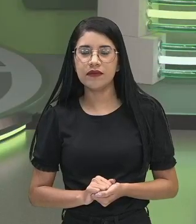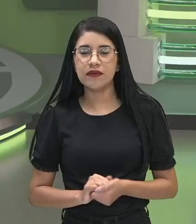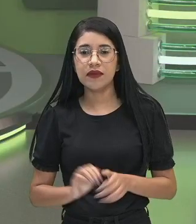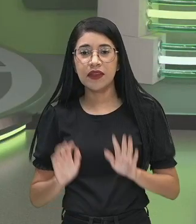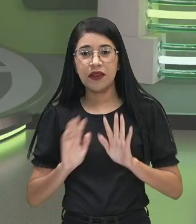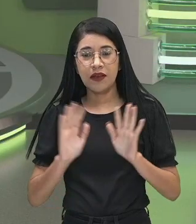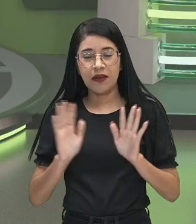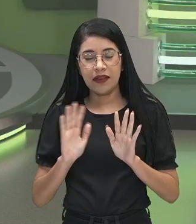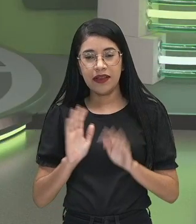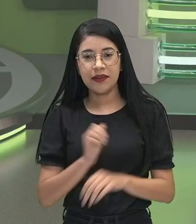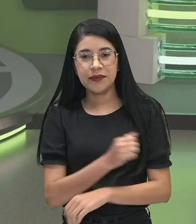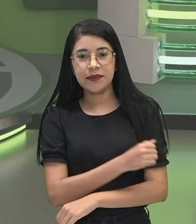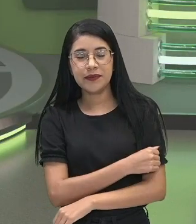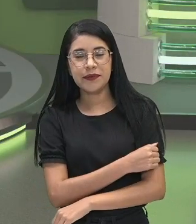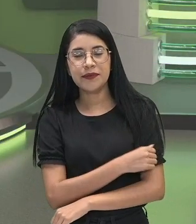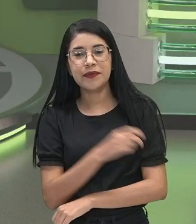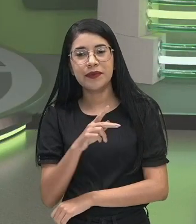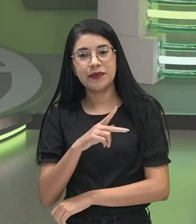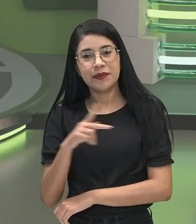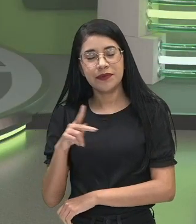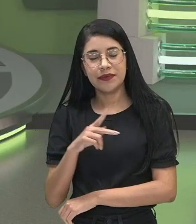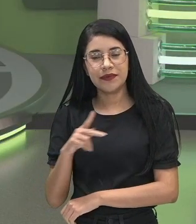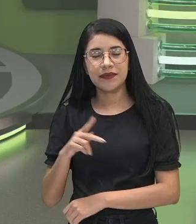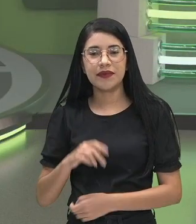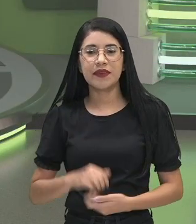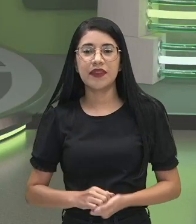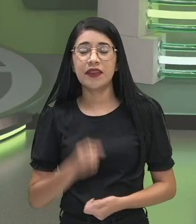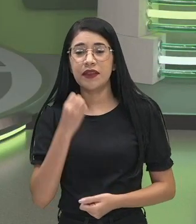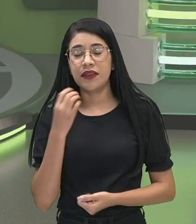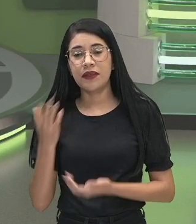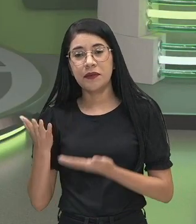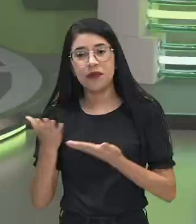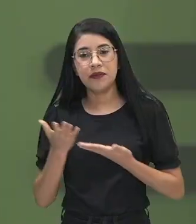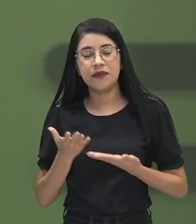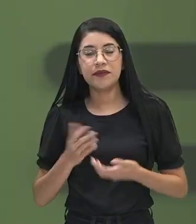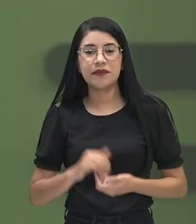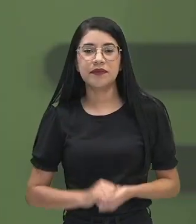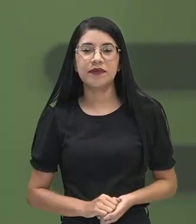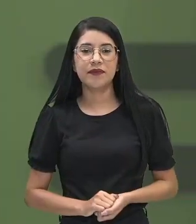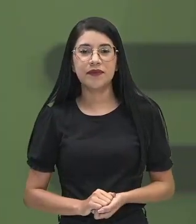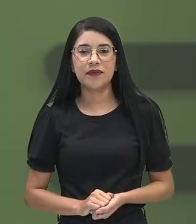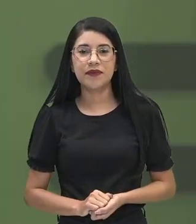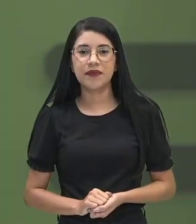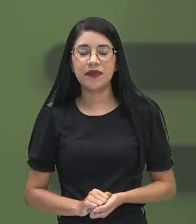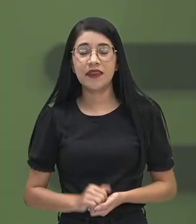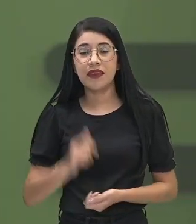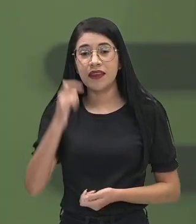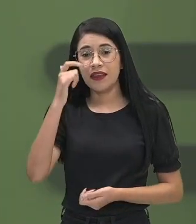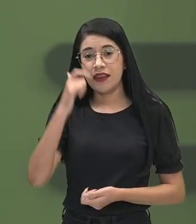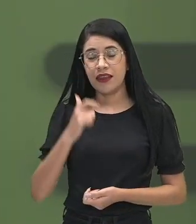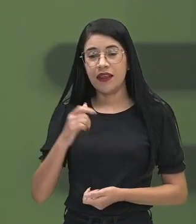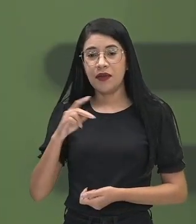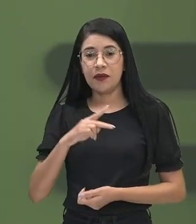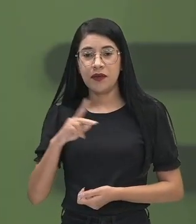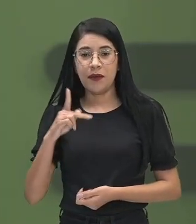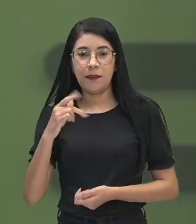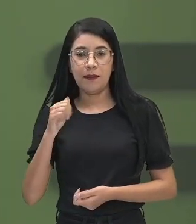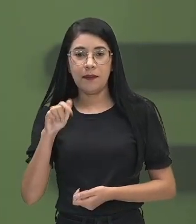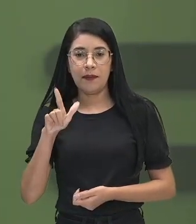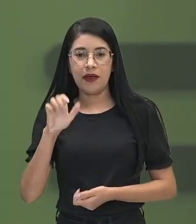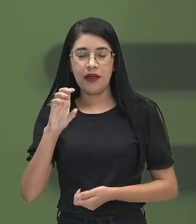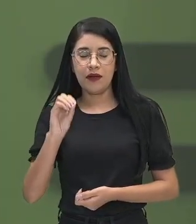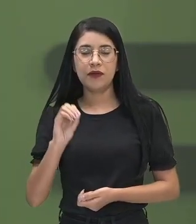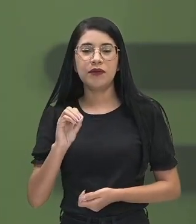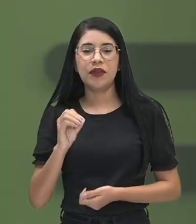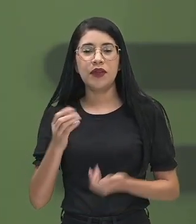Olá, meus queridos professores e alunos, sejam bem-vindos. Aqui é o professor Paulo Torres e eu estou